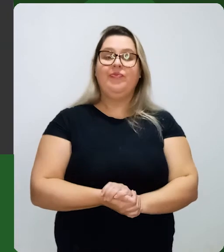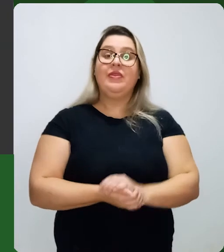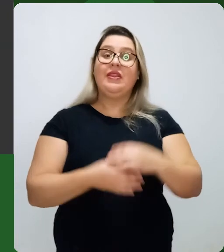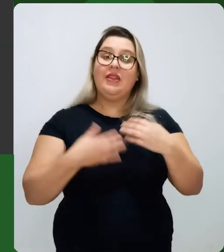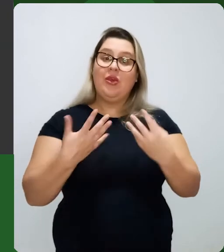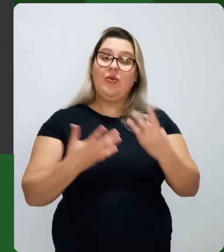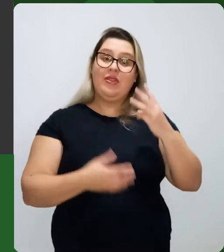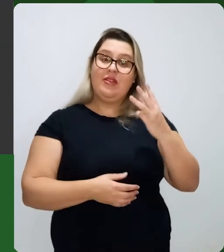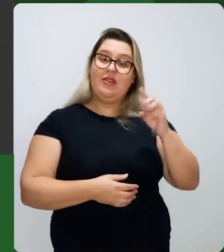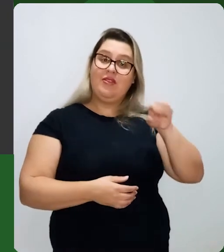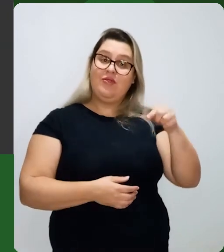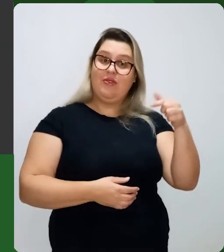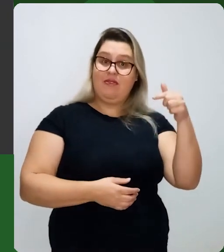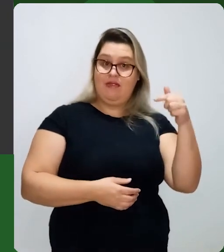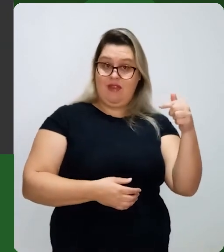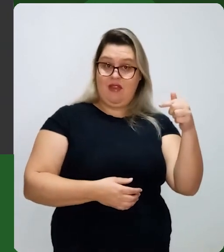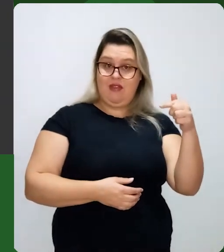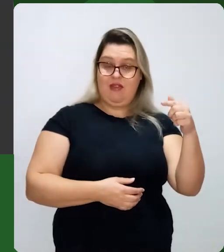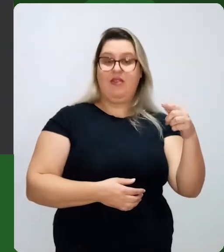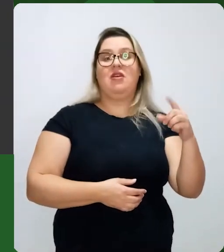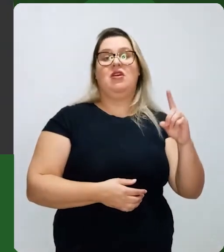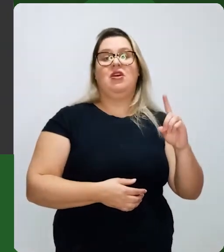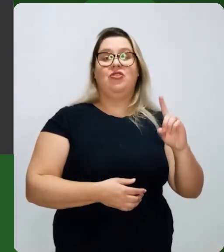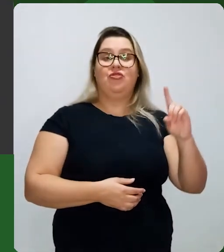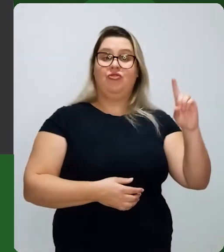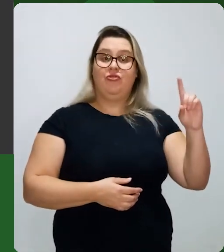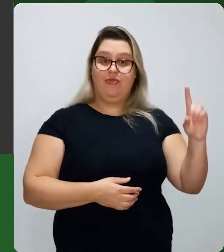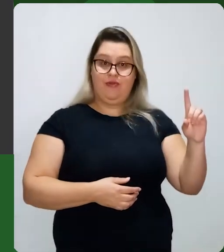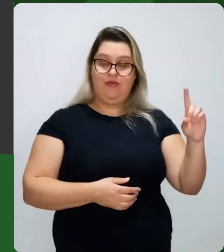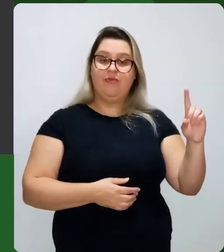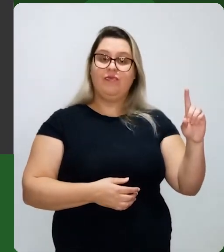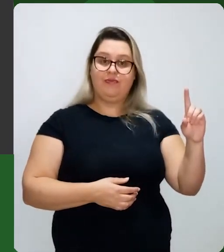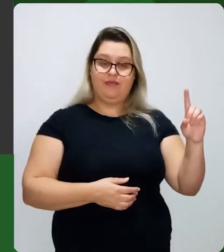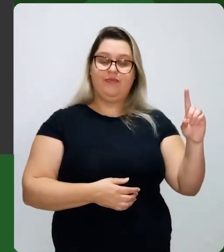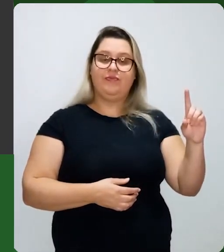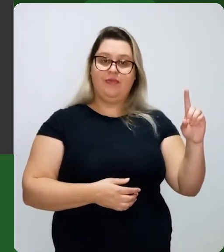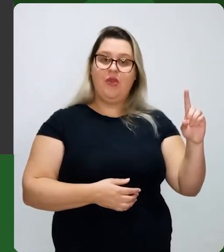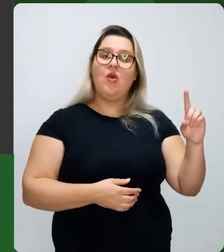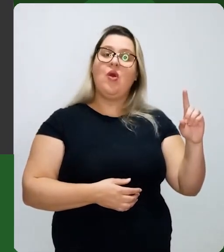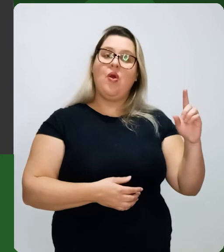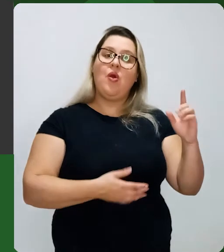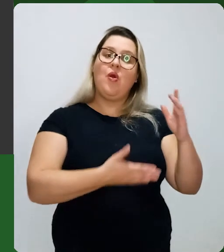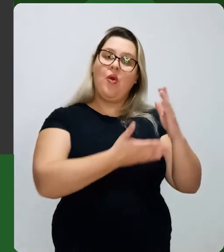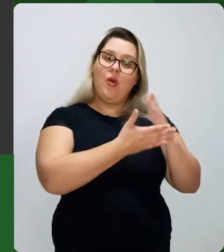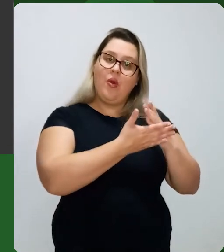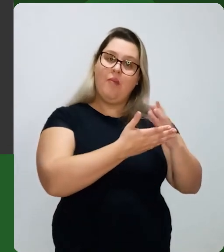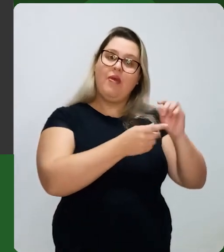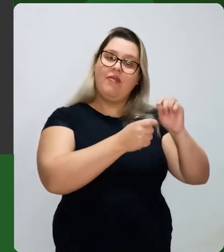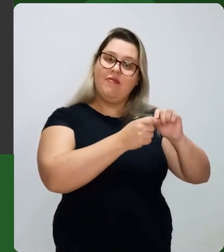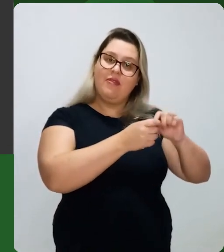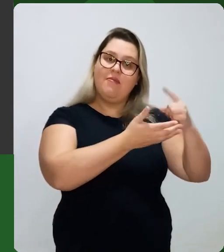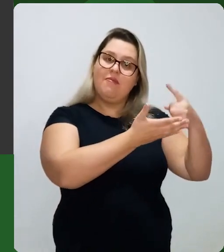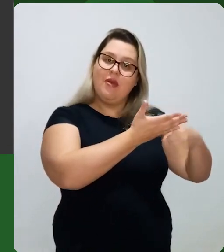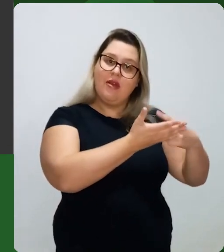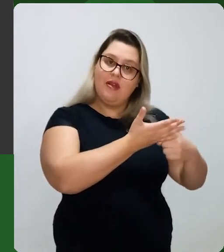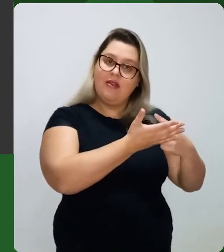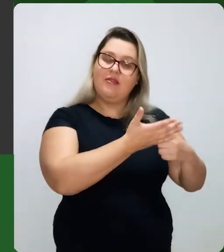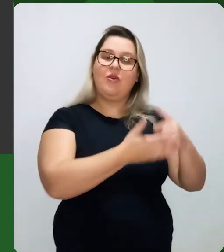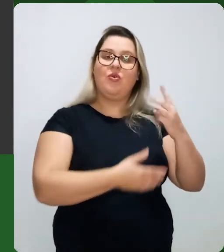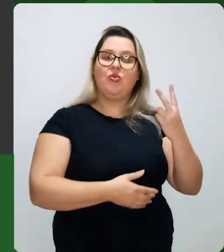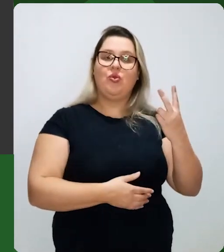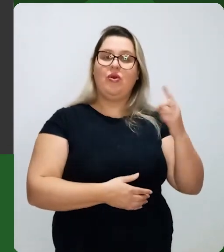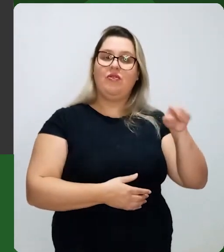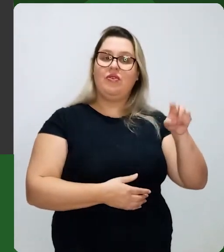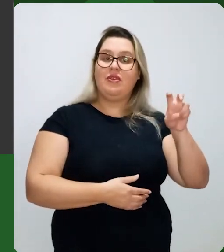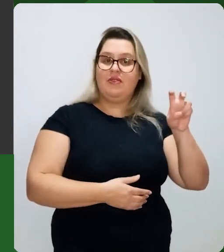é medir esse 3,7 aqui do lado direito. A partir desse 3,7, eu vou começar a